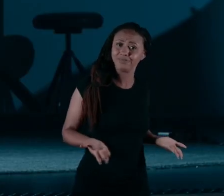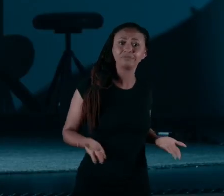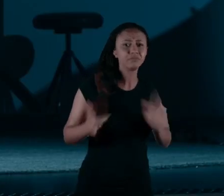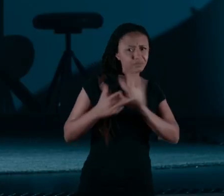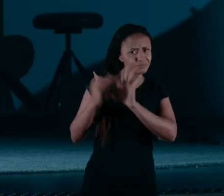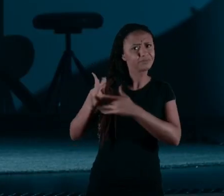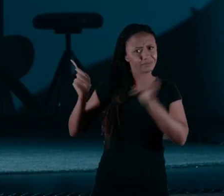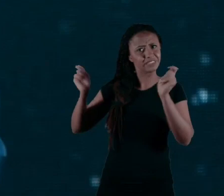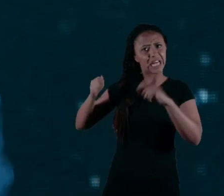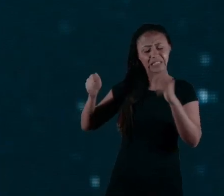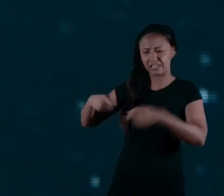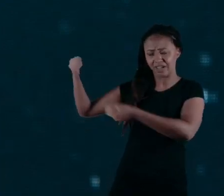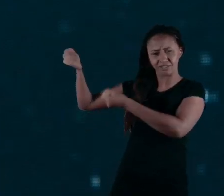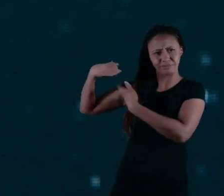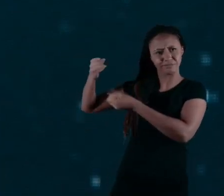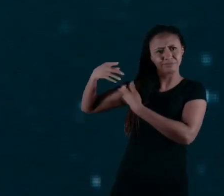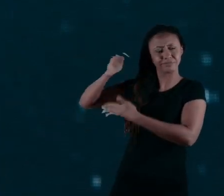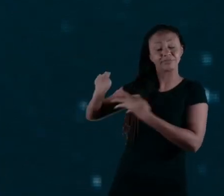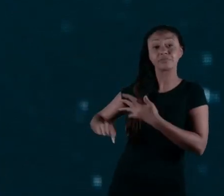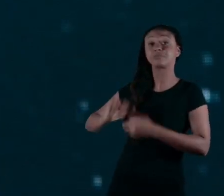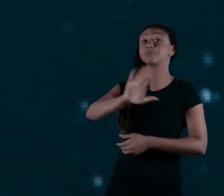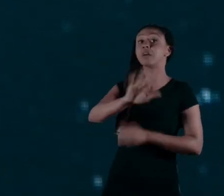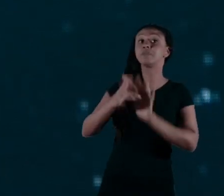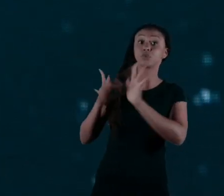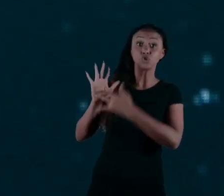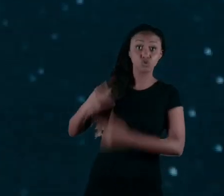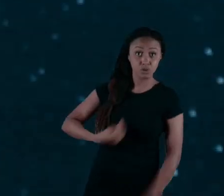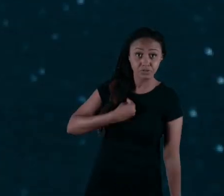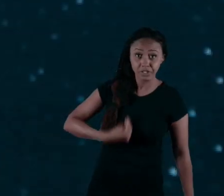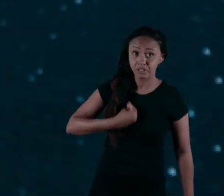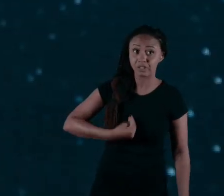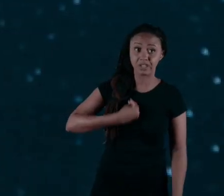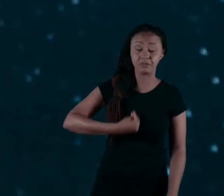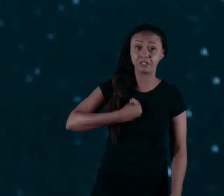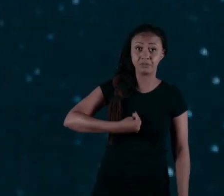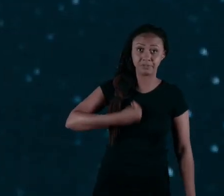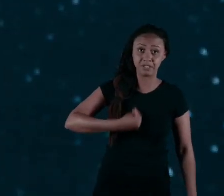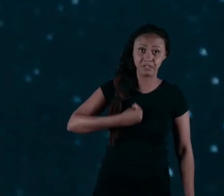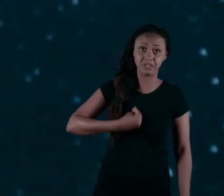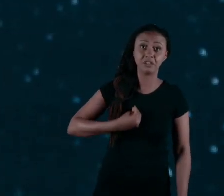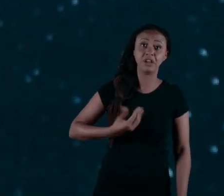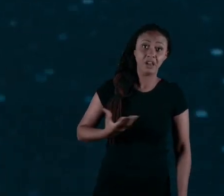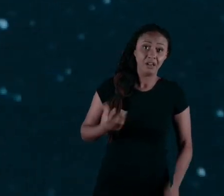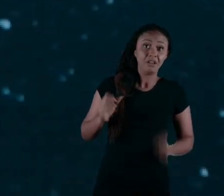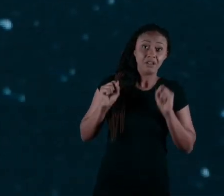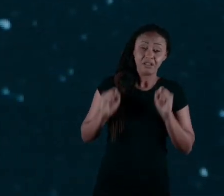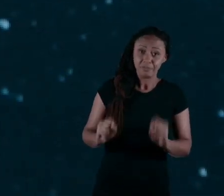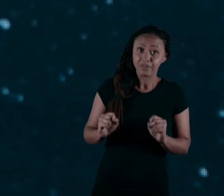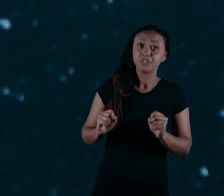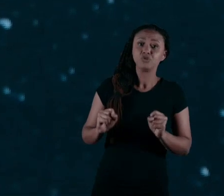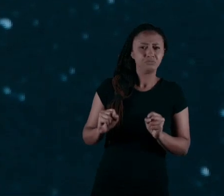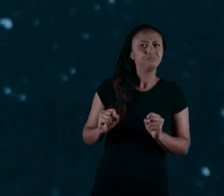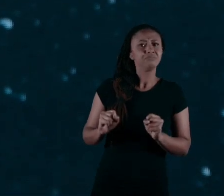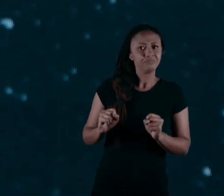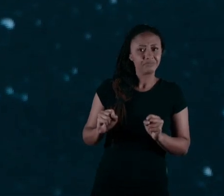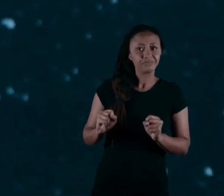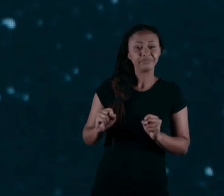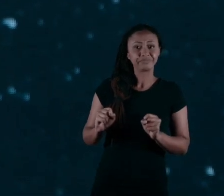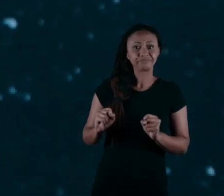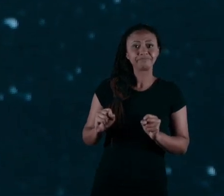influenciar. E a vida de Cristo e os seus ensinamentos podem, sem dúvida alguma,